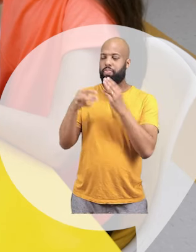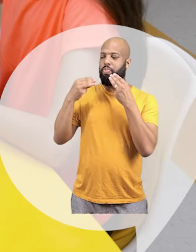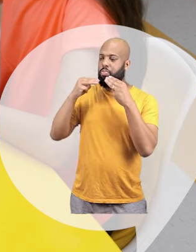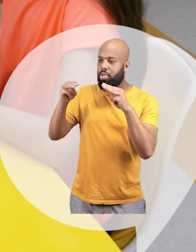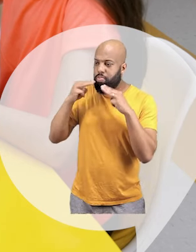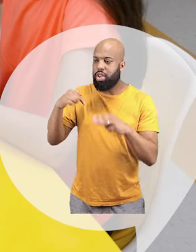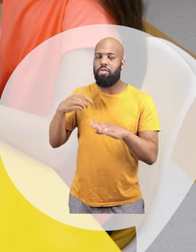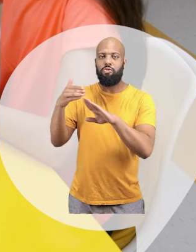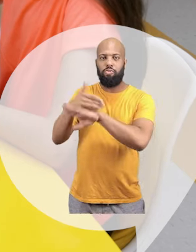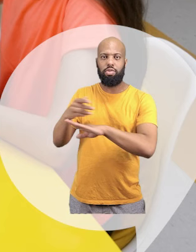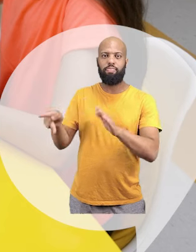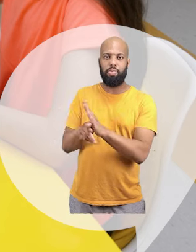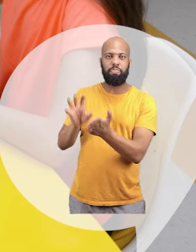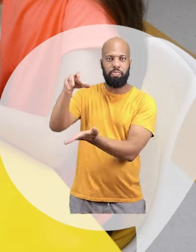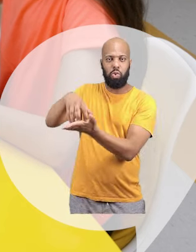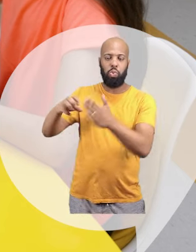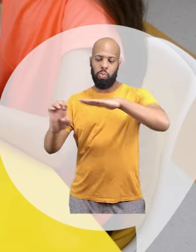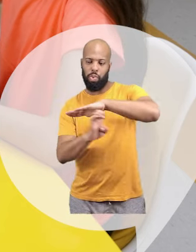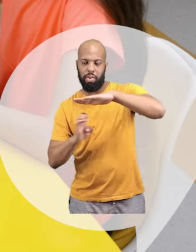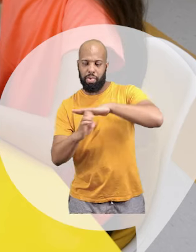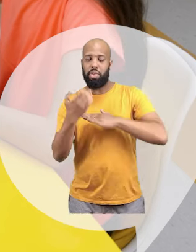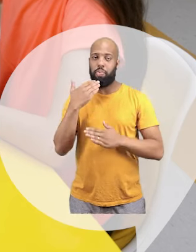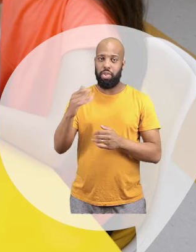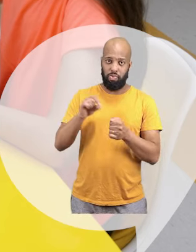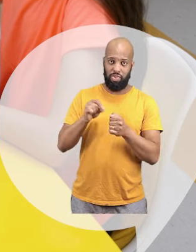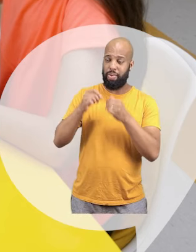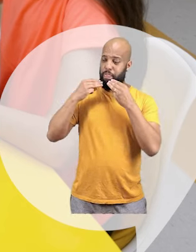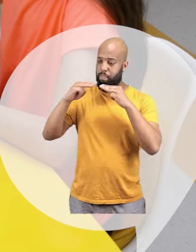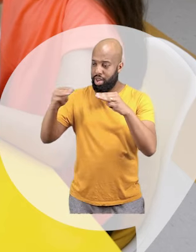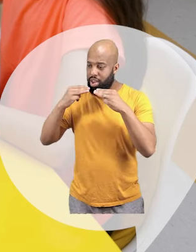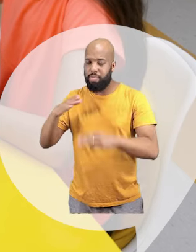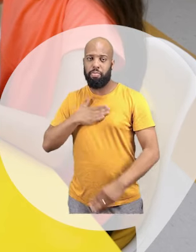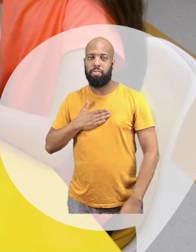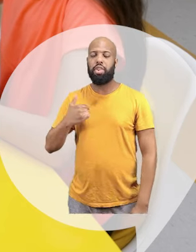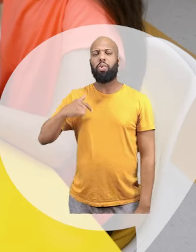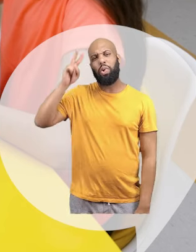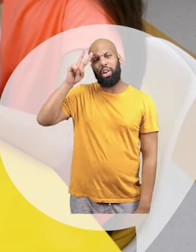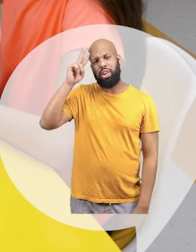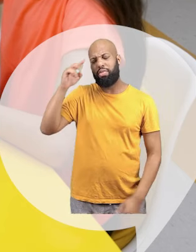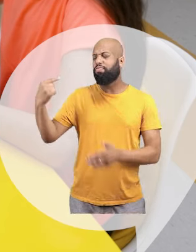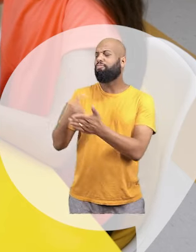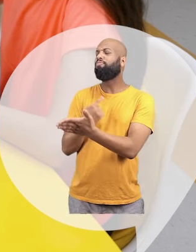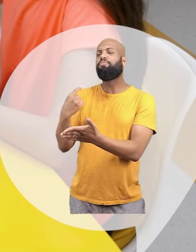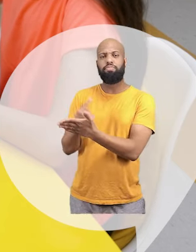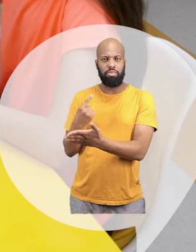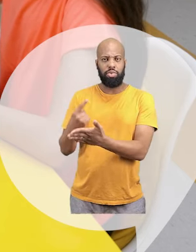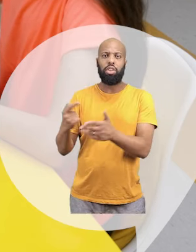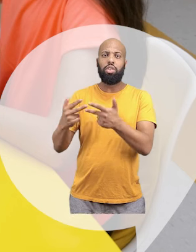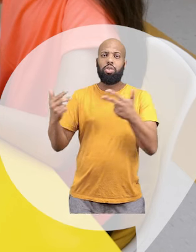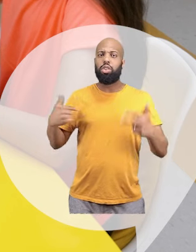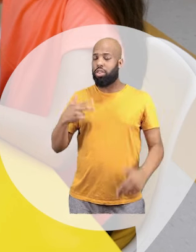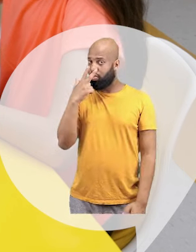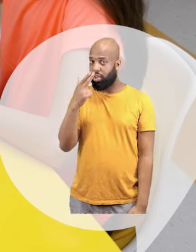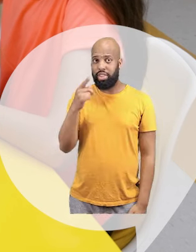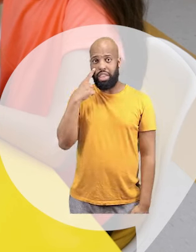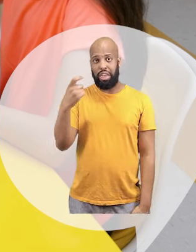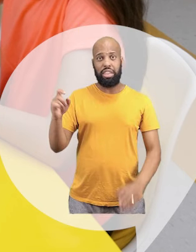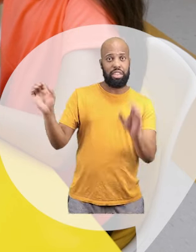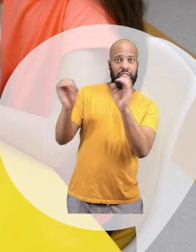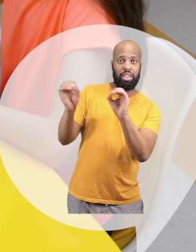que fazem marketing né eu fui numa agência vamos fazer e eu lembro deles me perguntando assim e